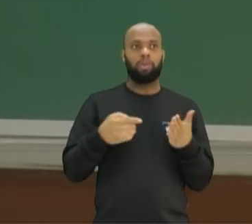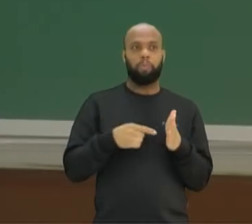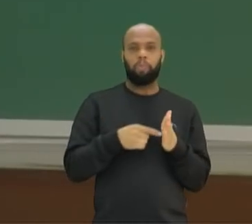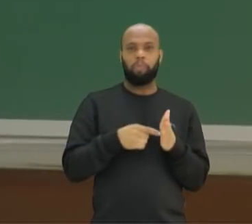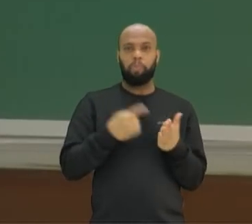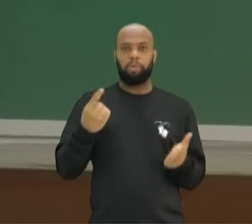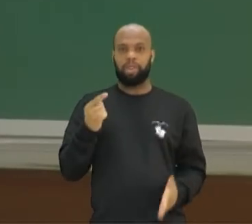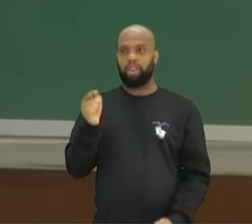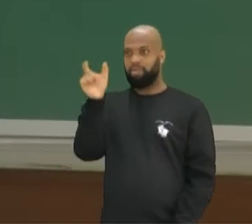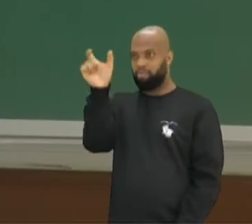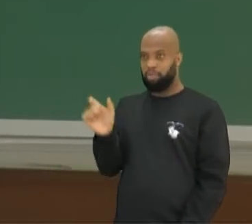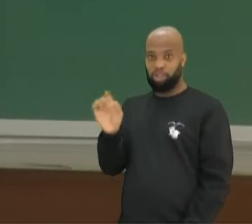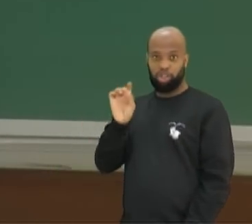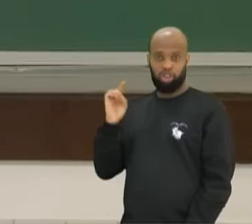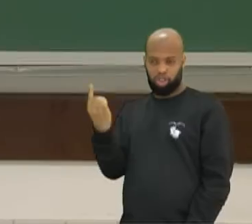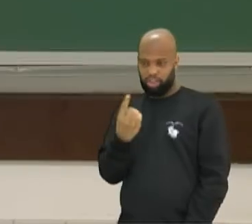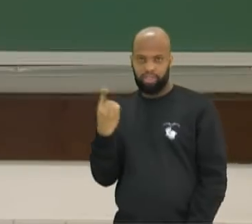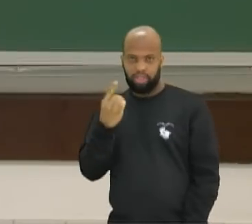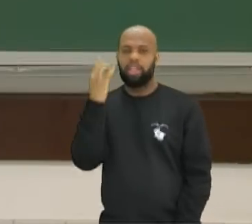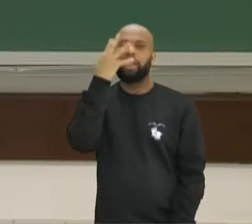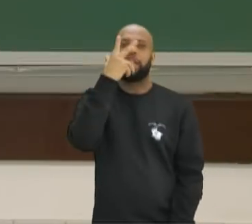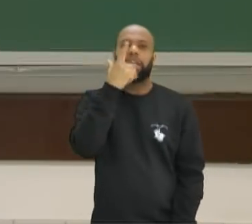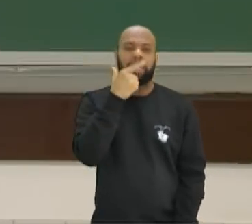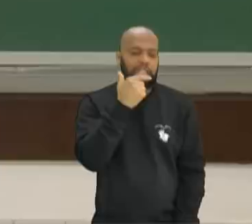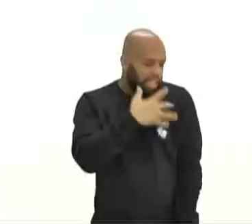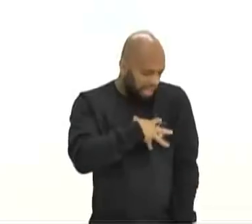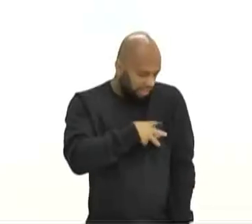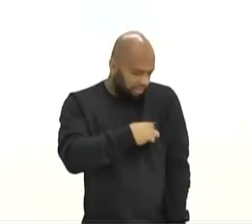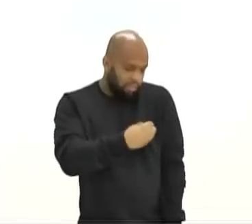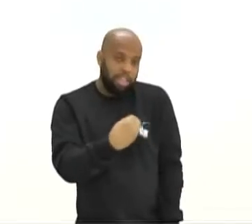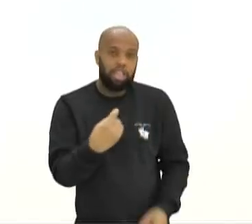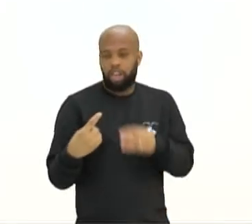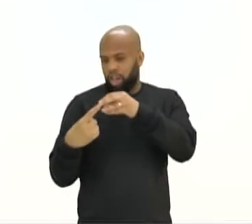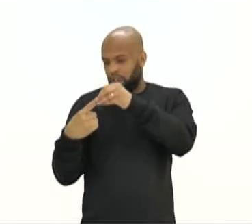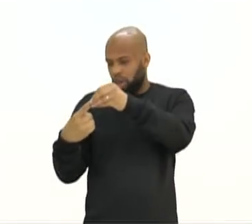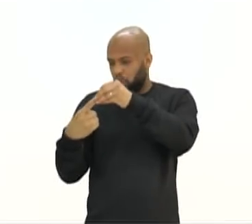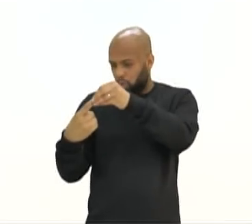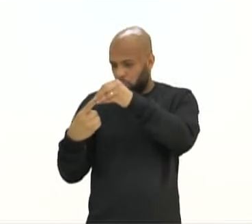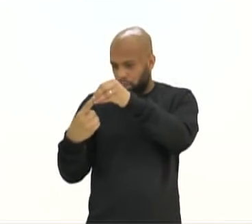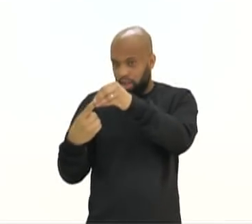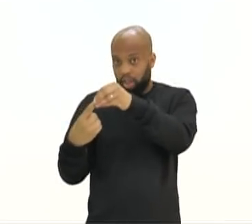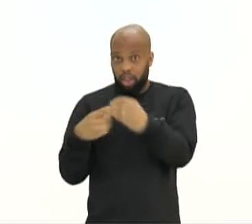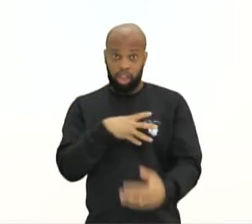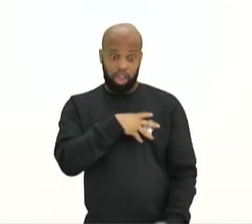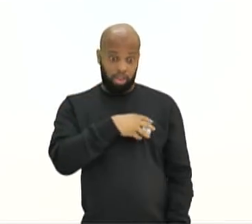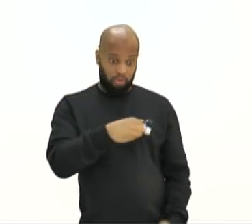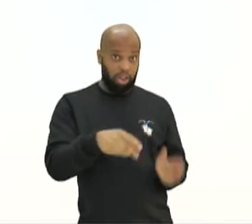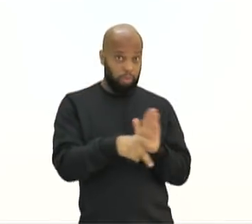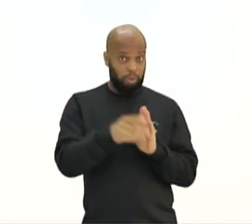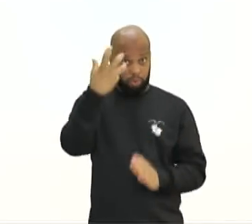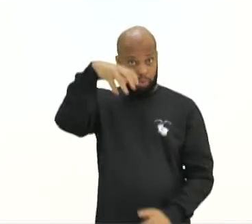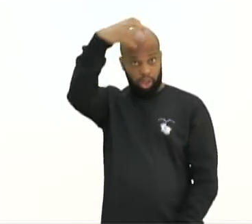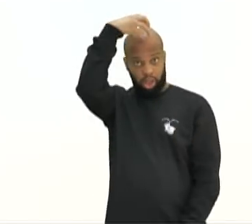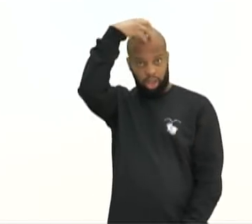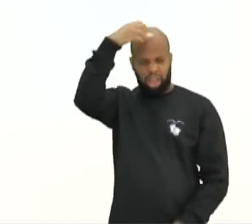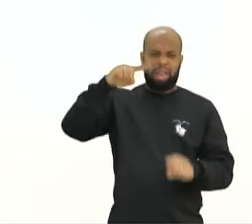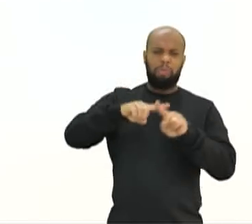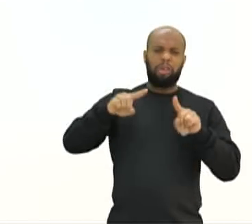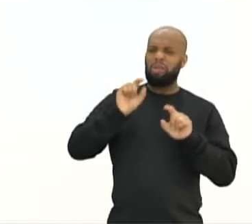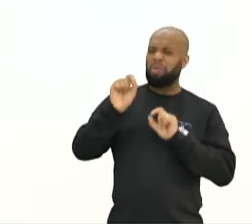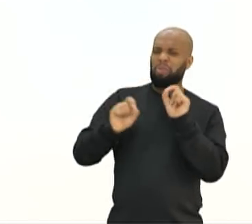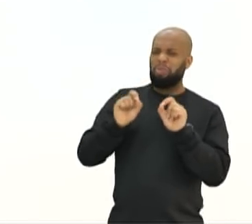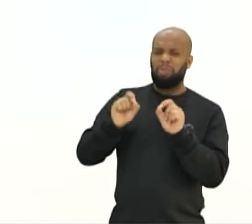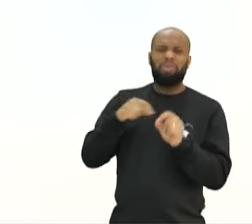só. Era linda, era filha, era a única. Filha de rei, mas de que adiantava